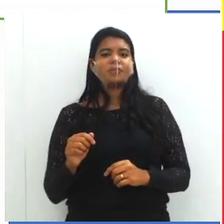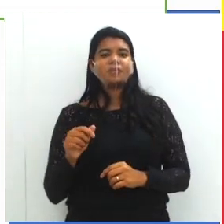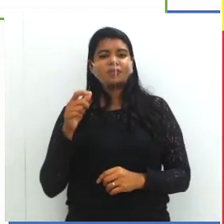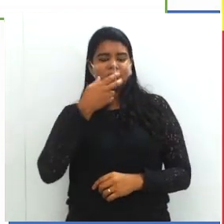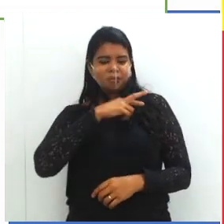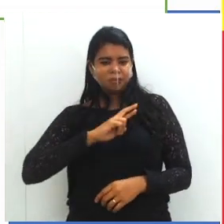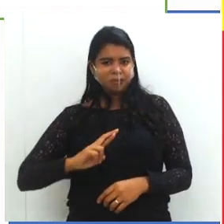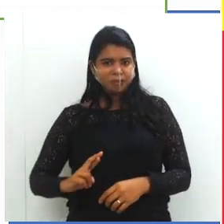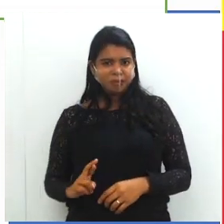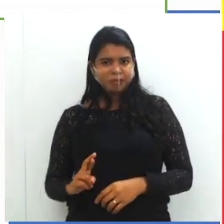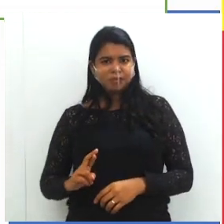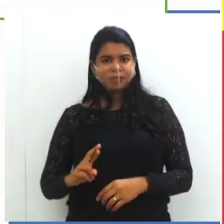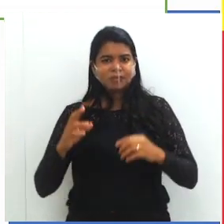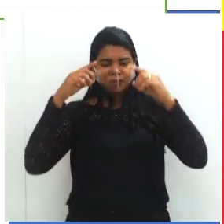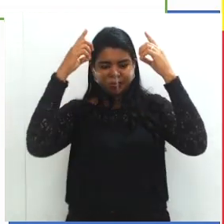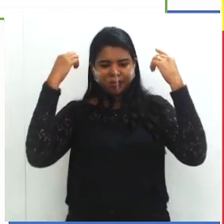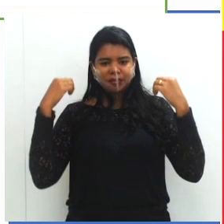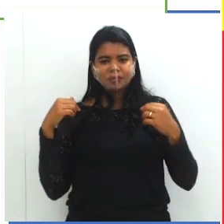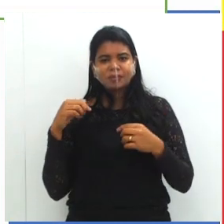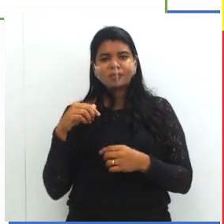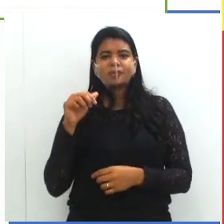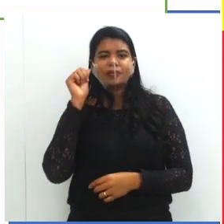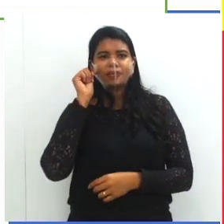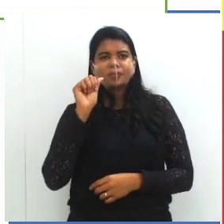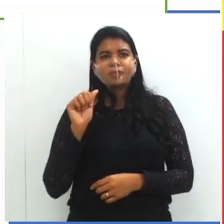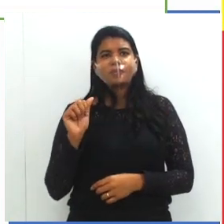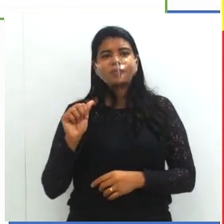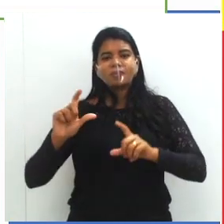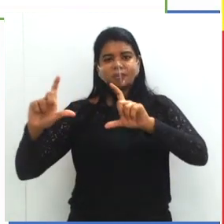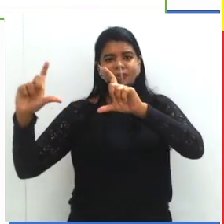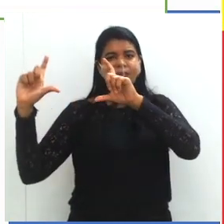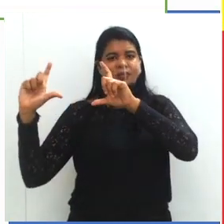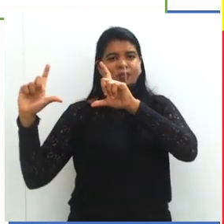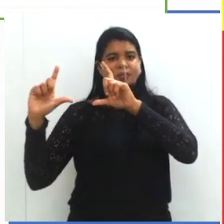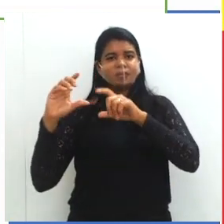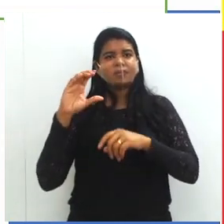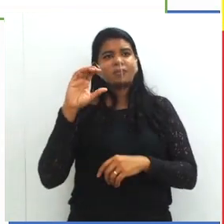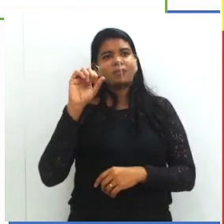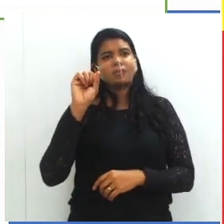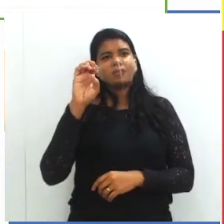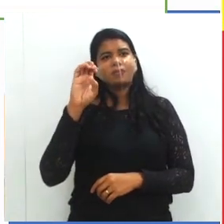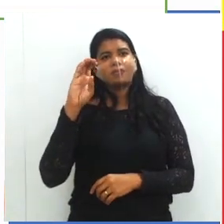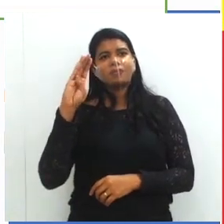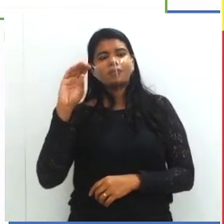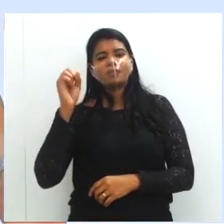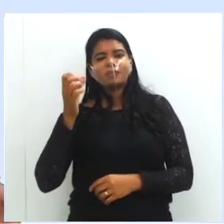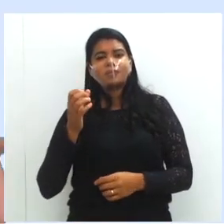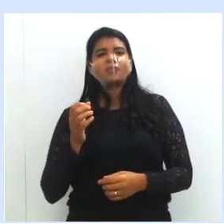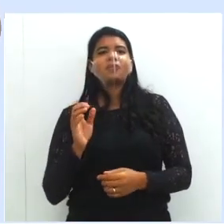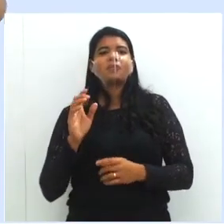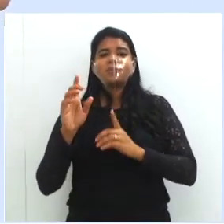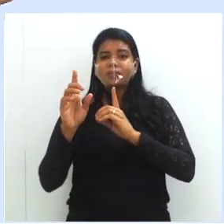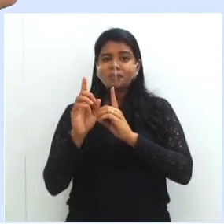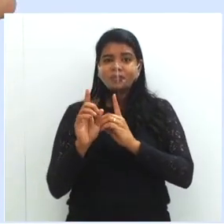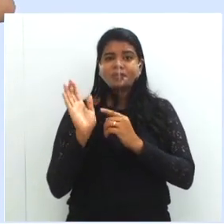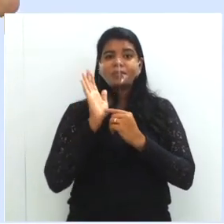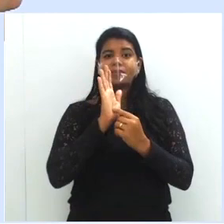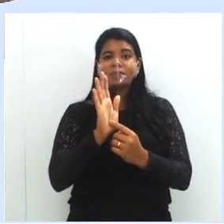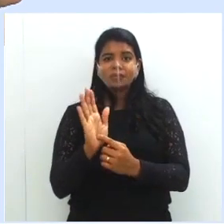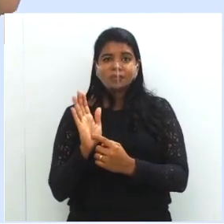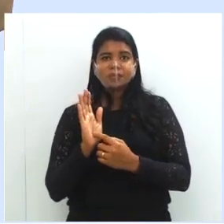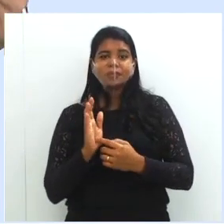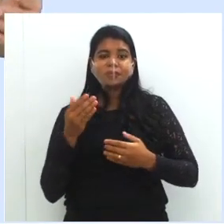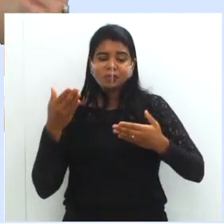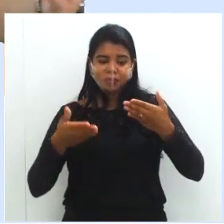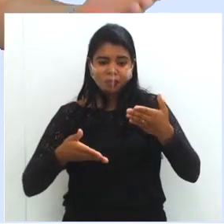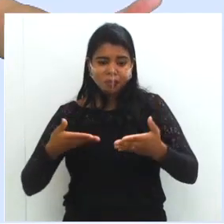Católica, uma religiosa, uma freira, e ao lado nós temos o quê? Um cartaz das SEBs. Então vamos encontrar o quê? A integração de